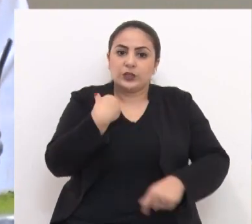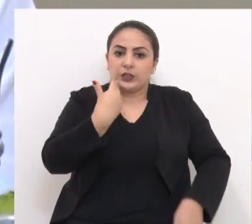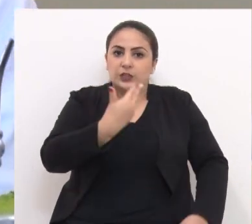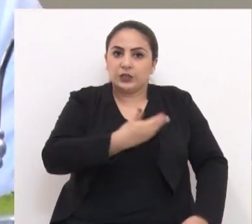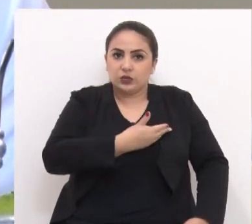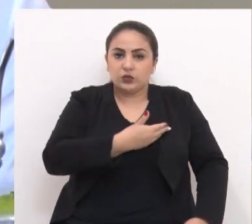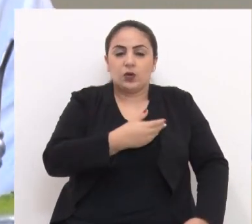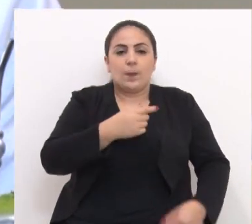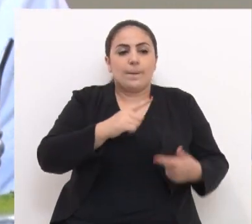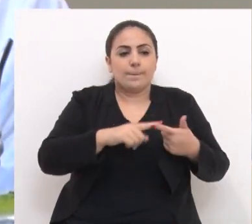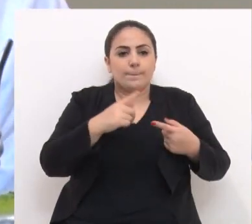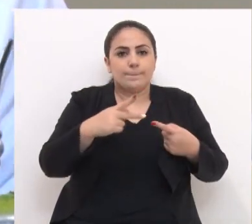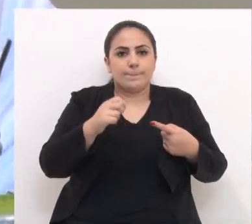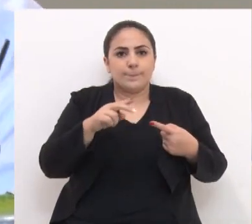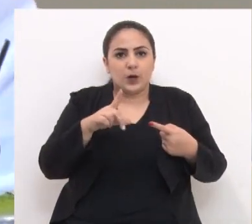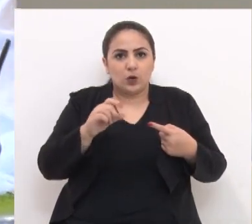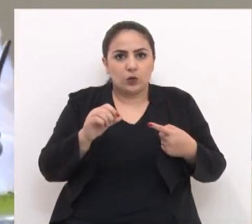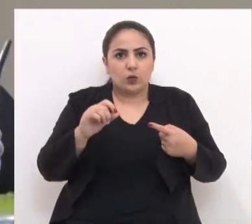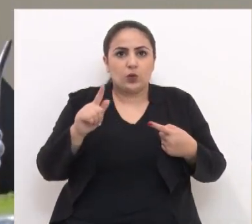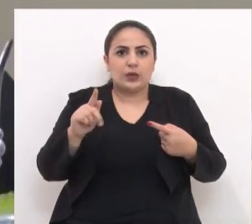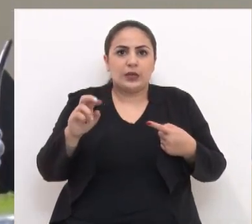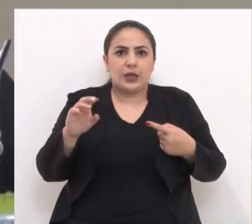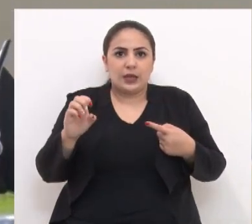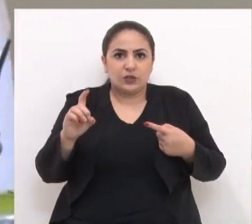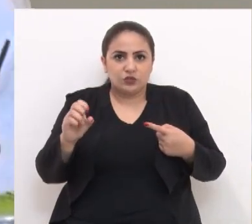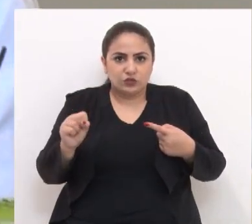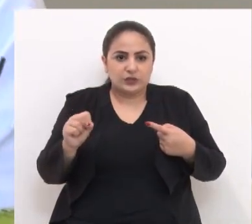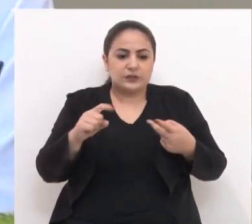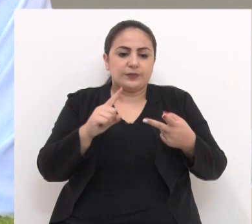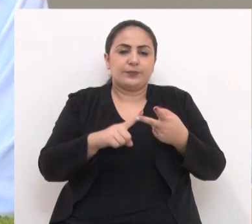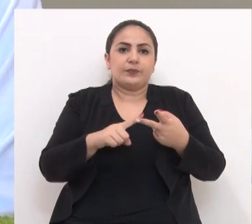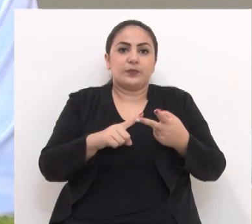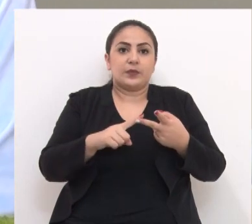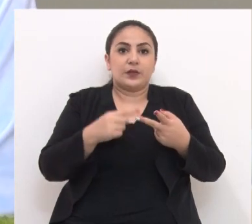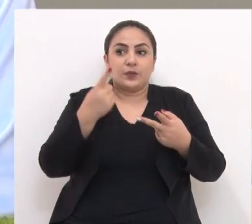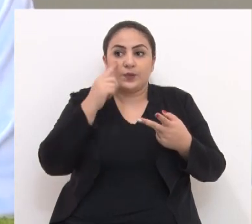nós, Paulo Guedes, eu hoje, ministro Abraão,